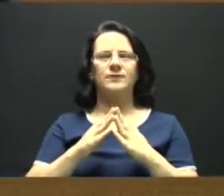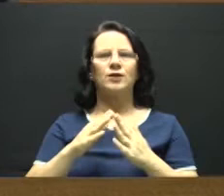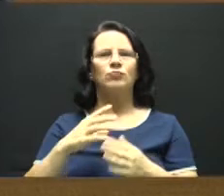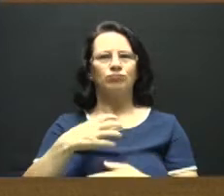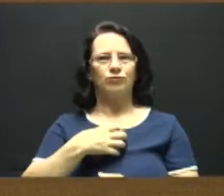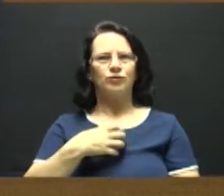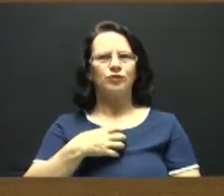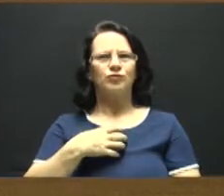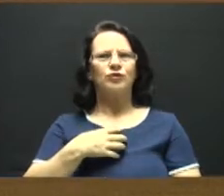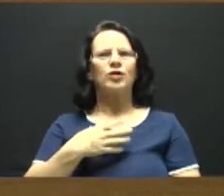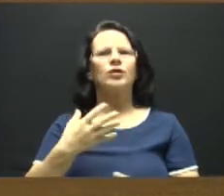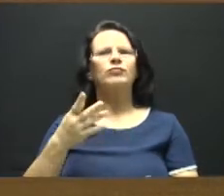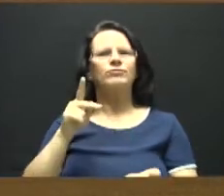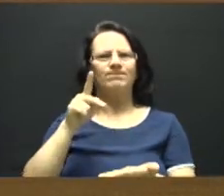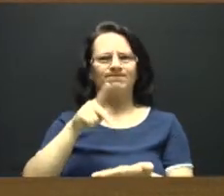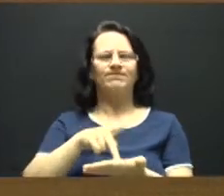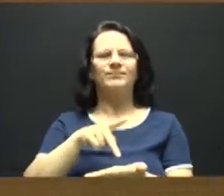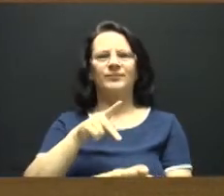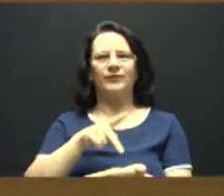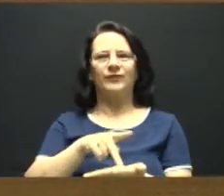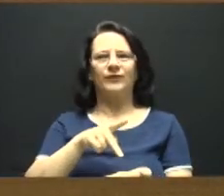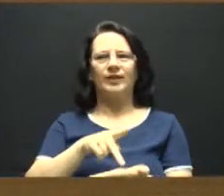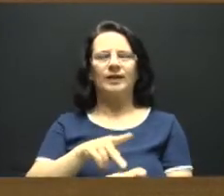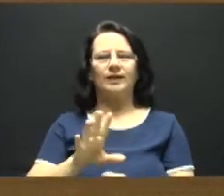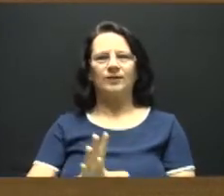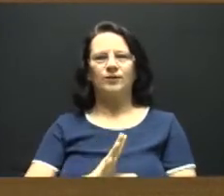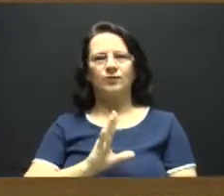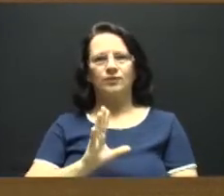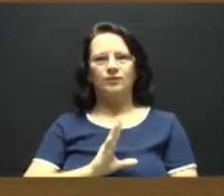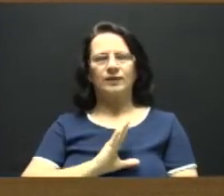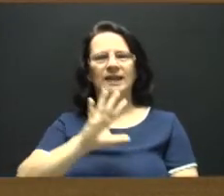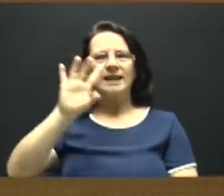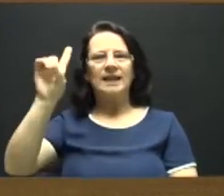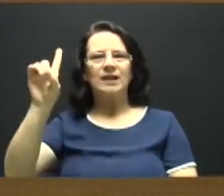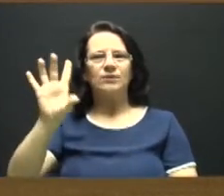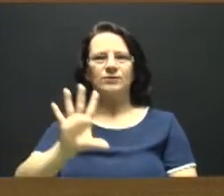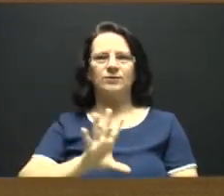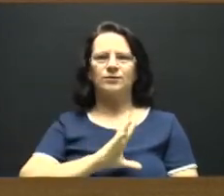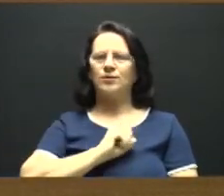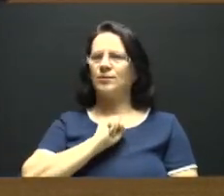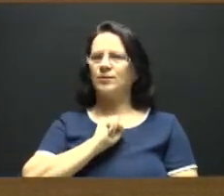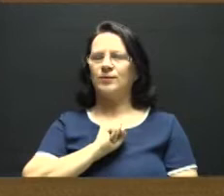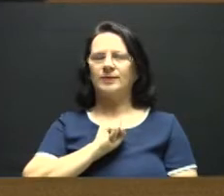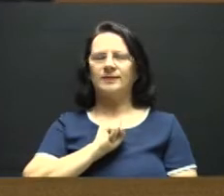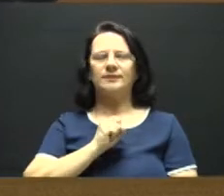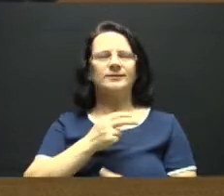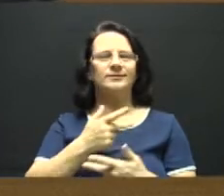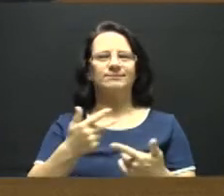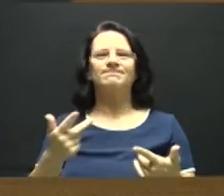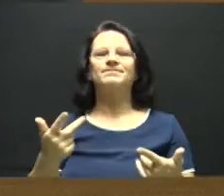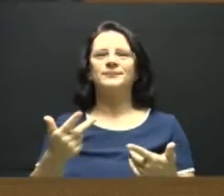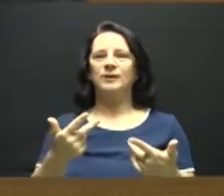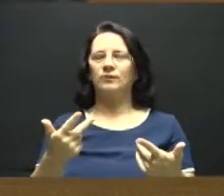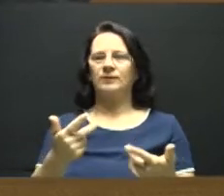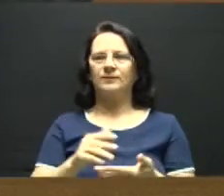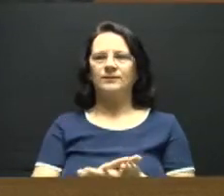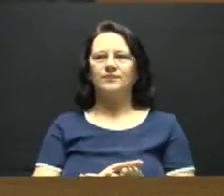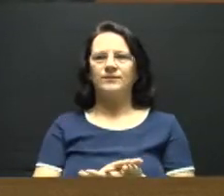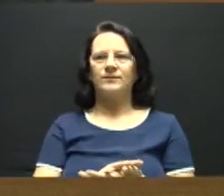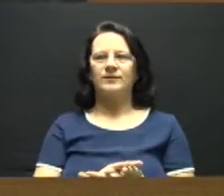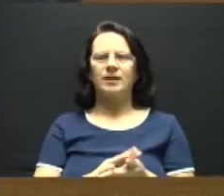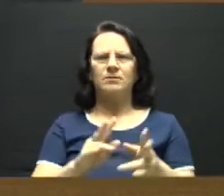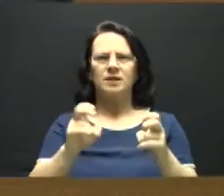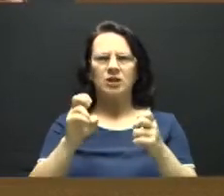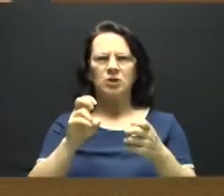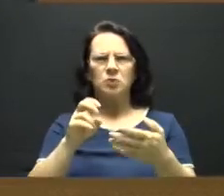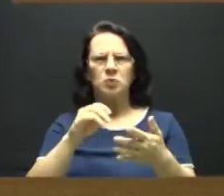é realmente o amor de deus não temos outra saída quando eu vejo um ano